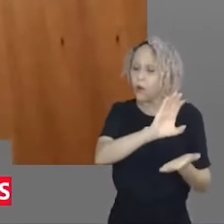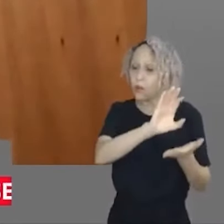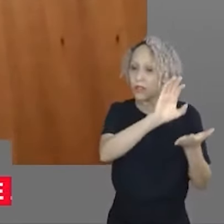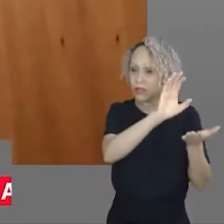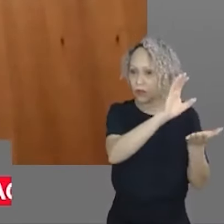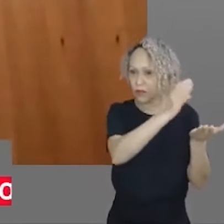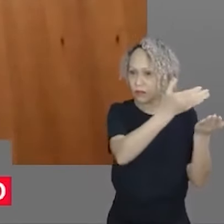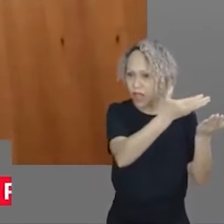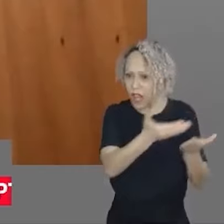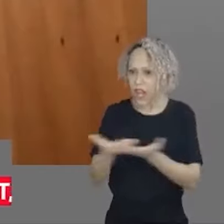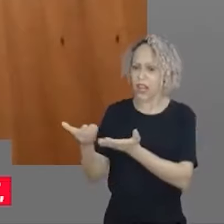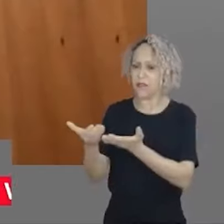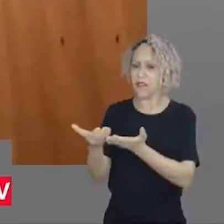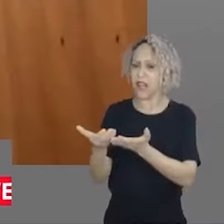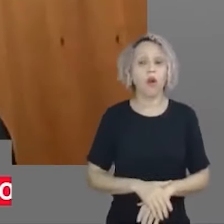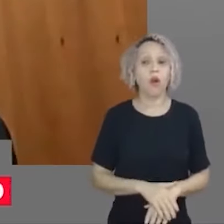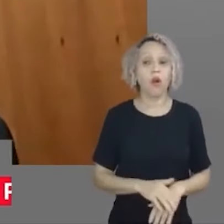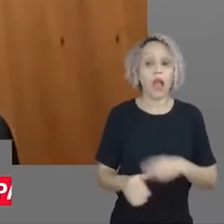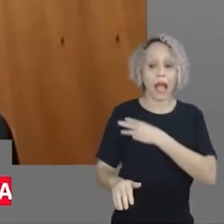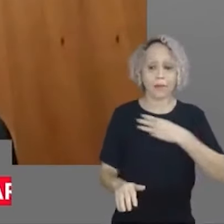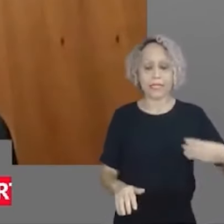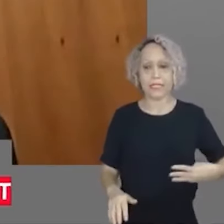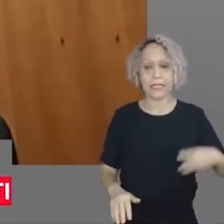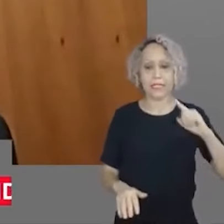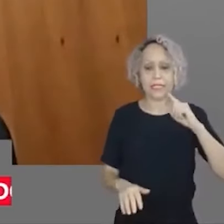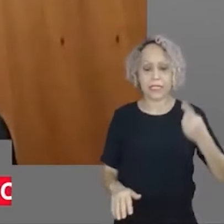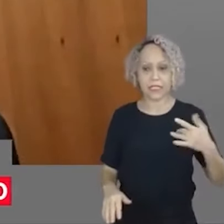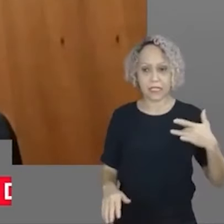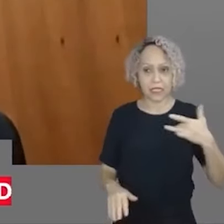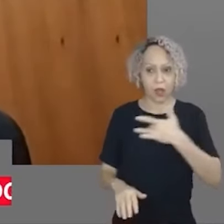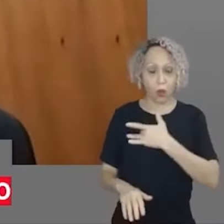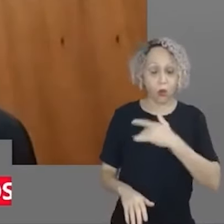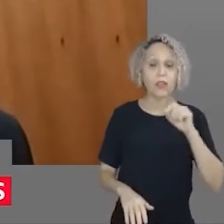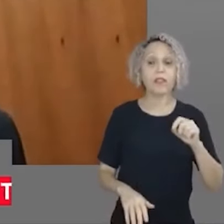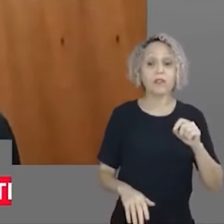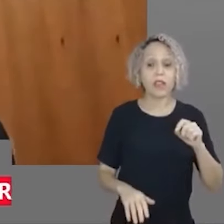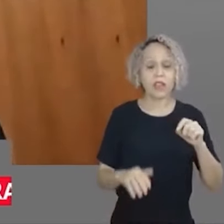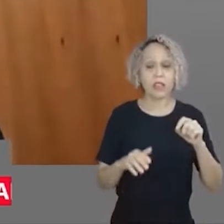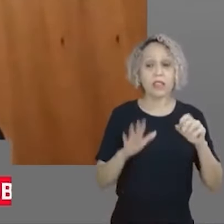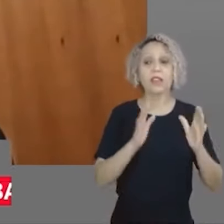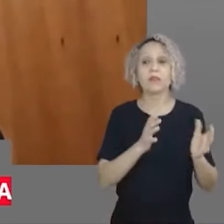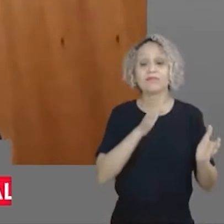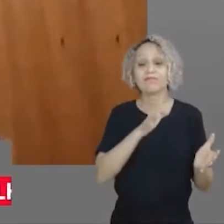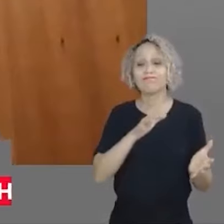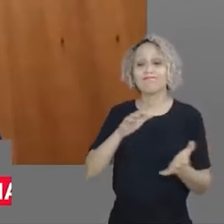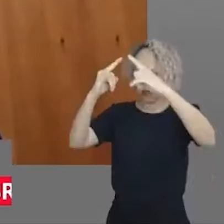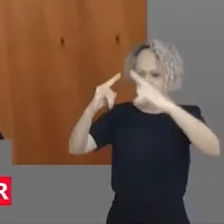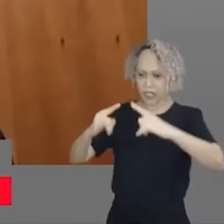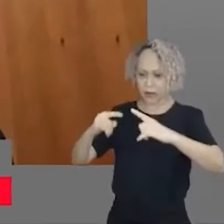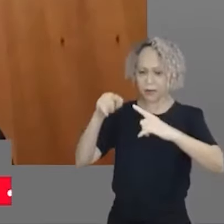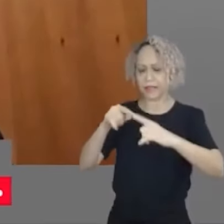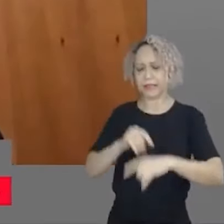pública para essas famílias atingidas. Instalaram imediatamente um hospital de campanha lá na região.